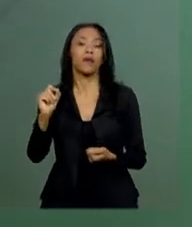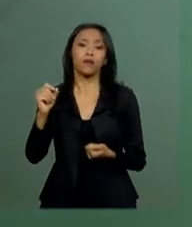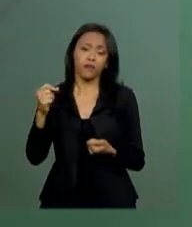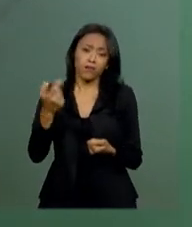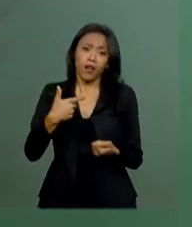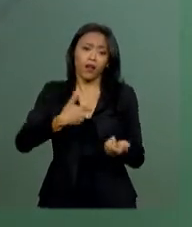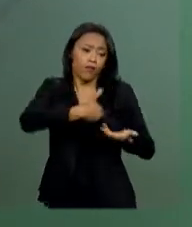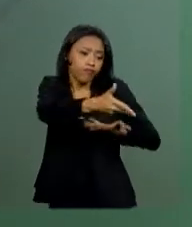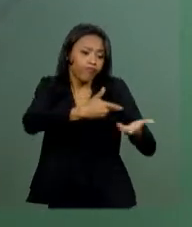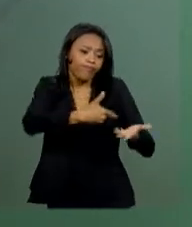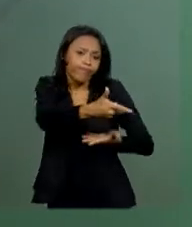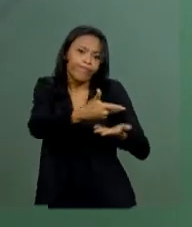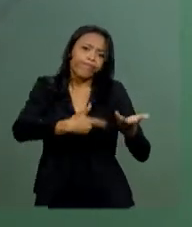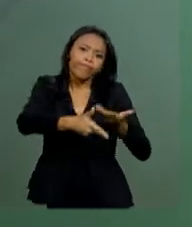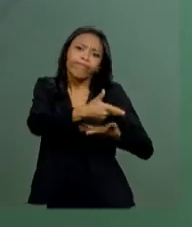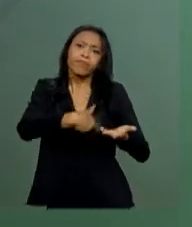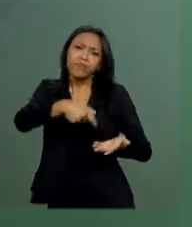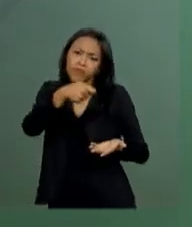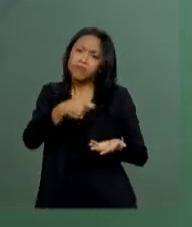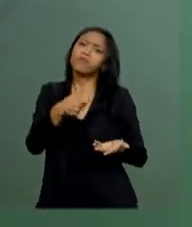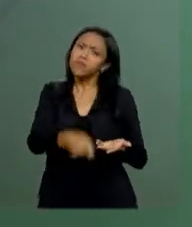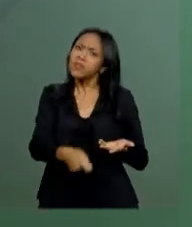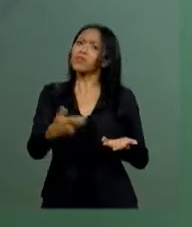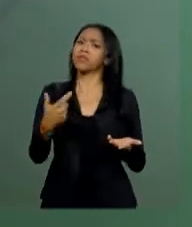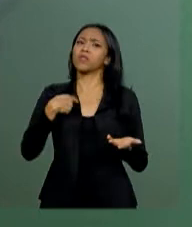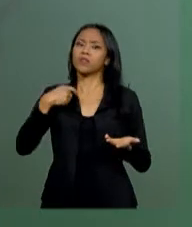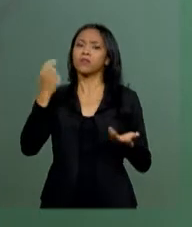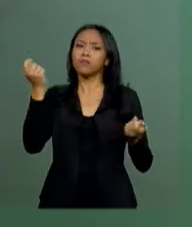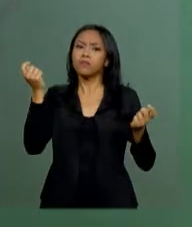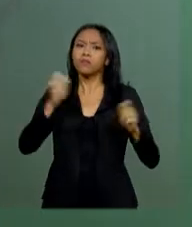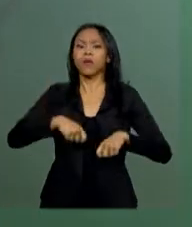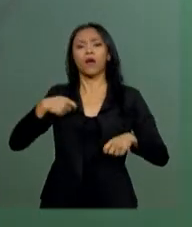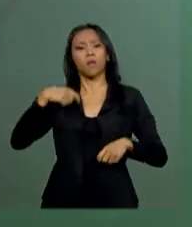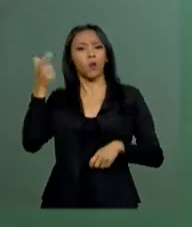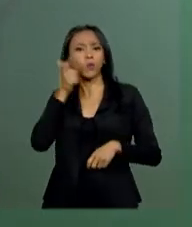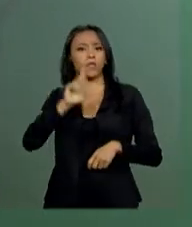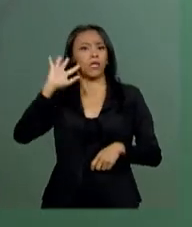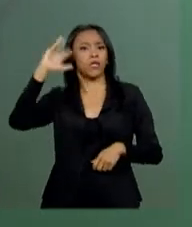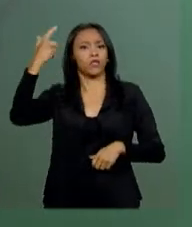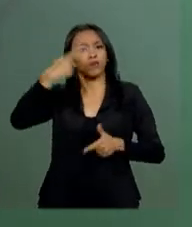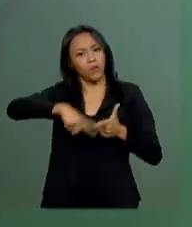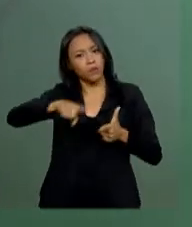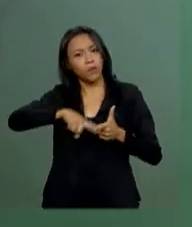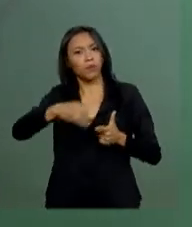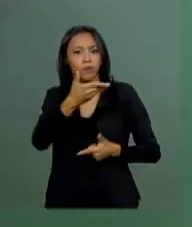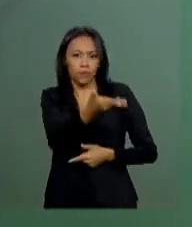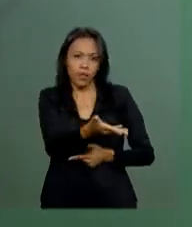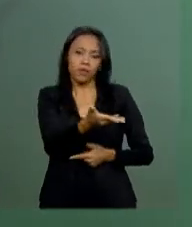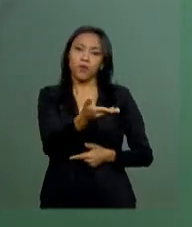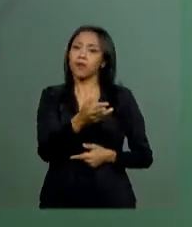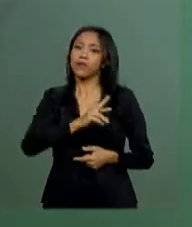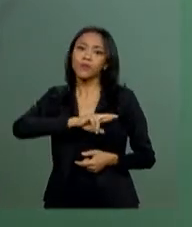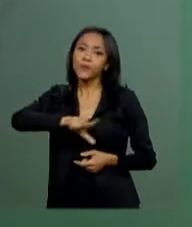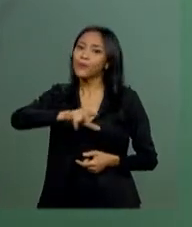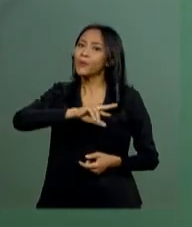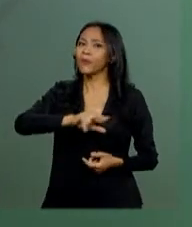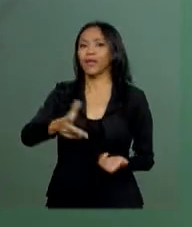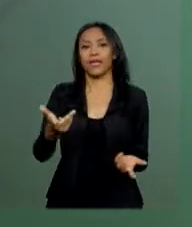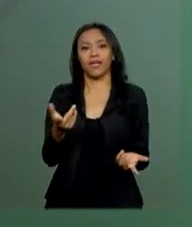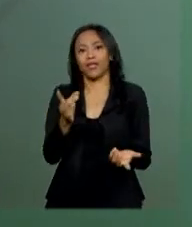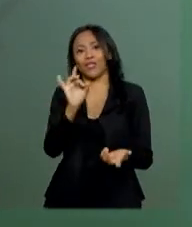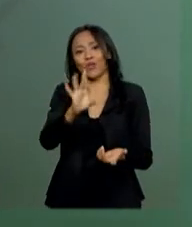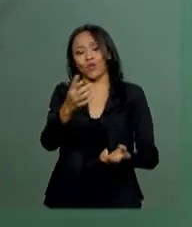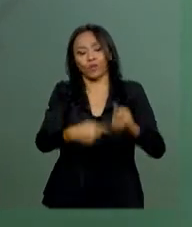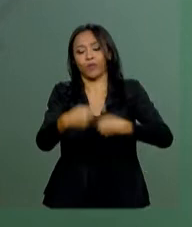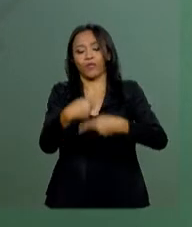diplomáticas firmes que solucionem este problema, que não é mais de